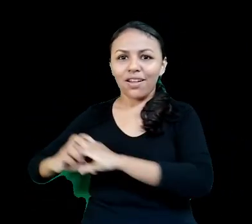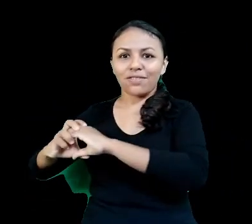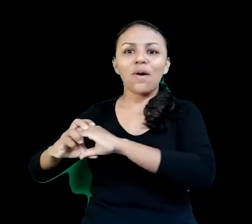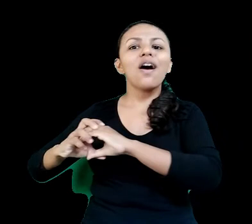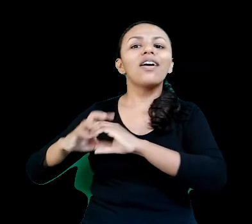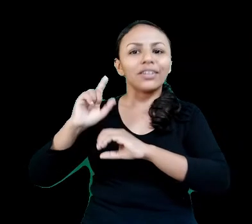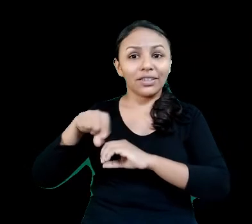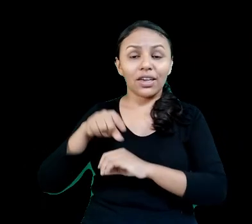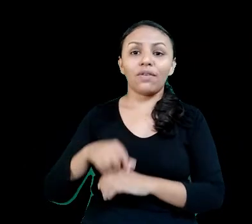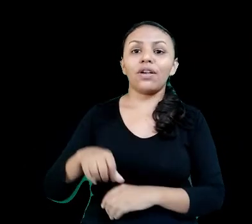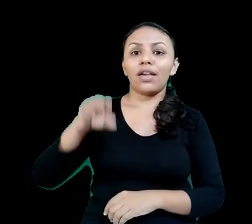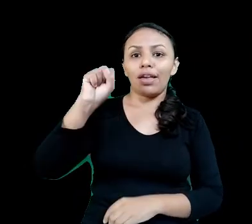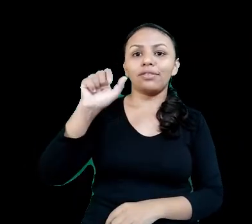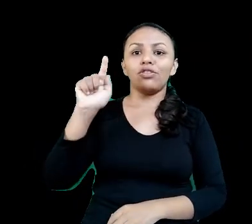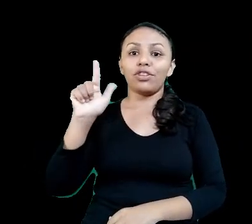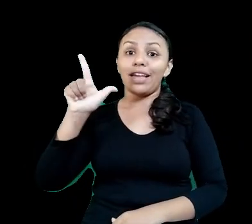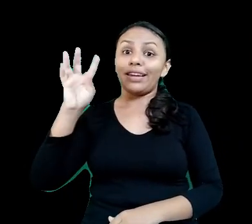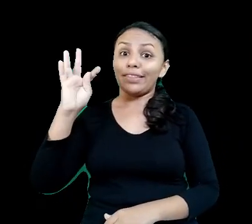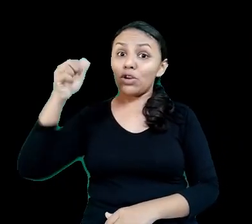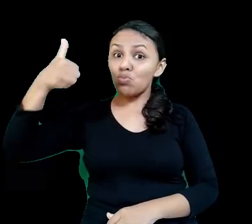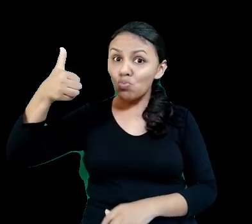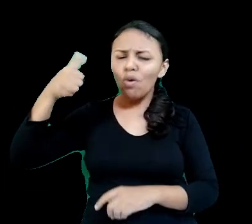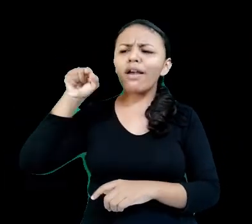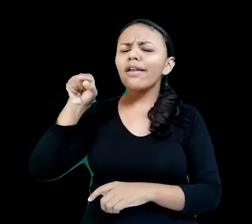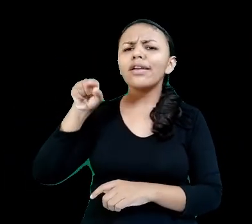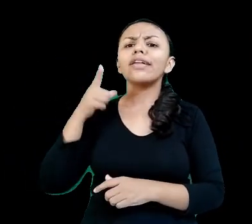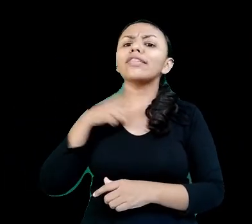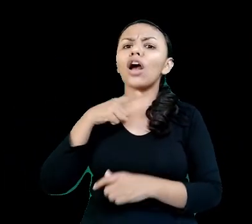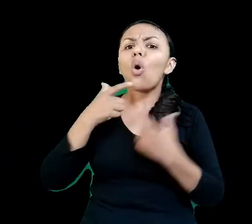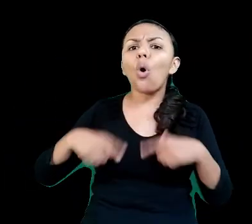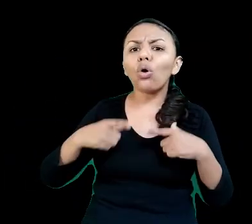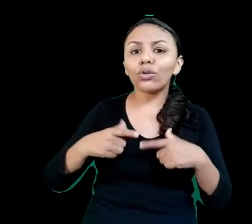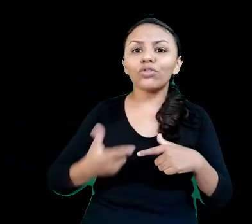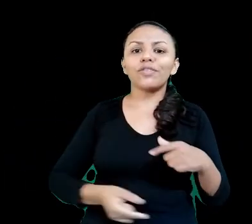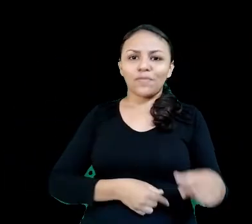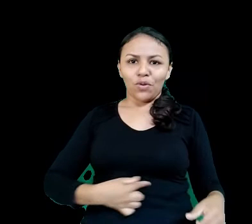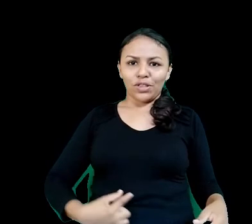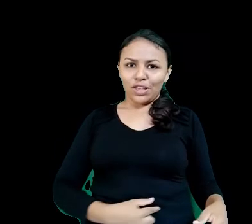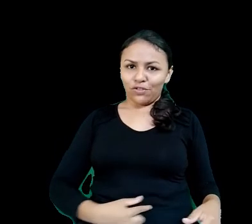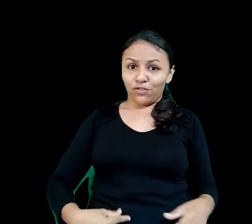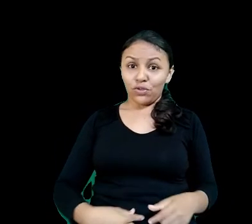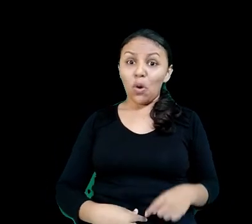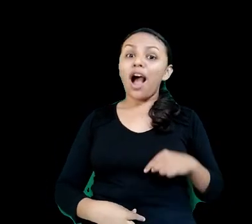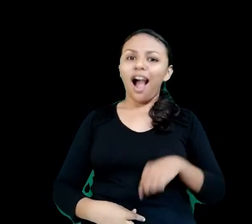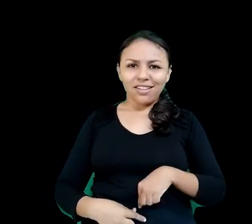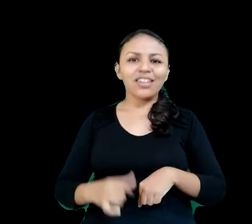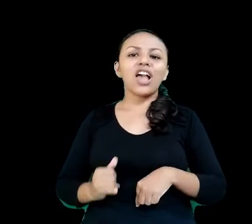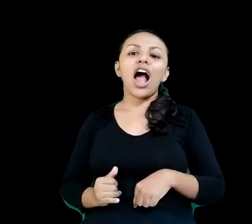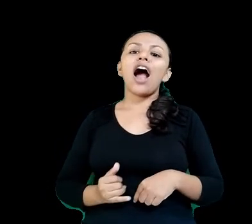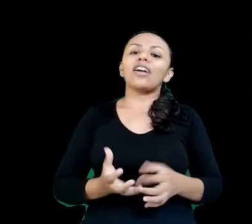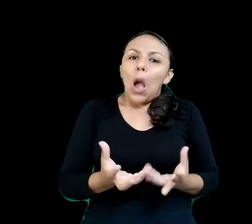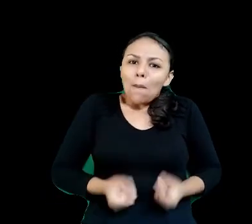de transportador, que é o SGLT1. Esse transportador está localizado na alça intestinal e vai aumentar, sim,